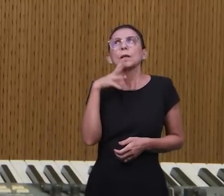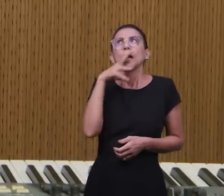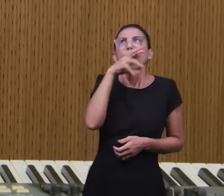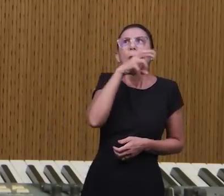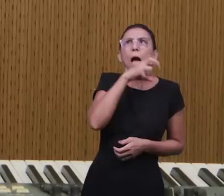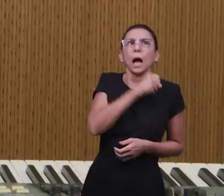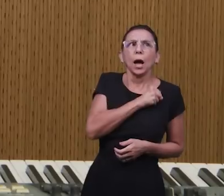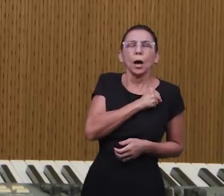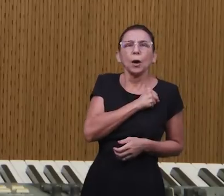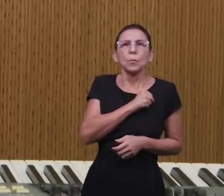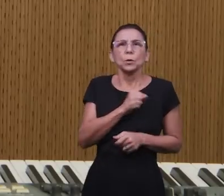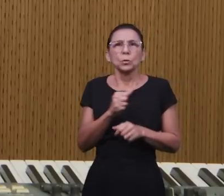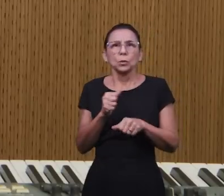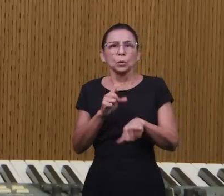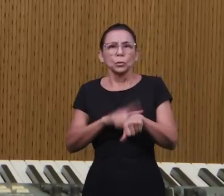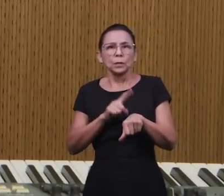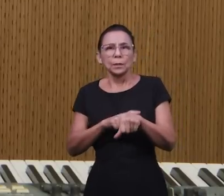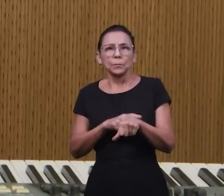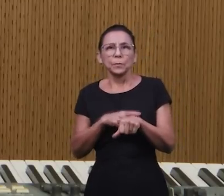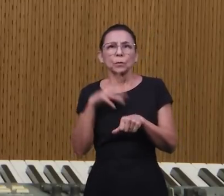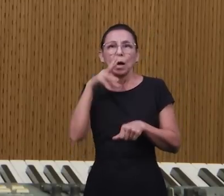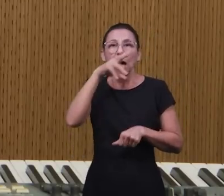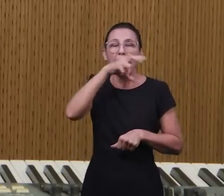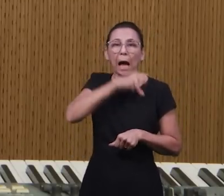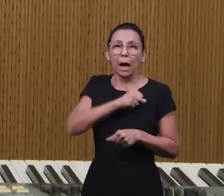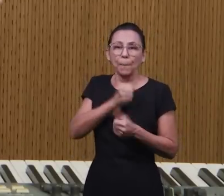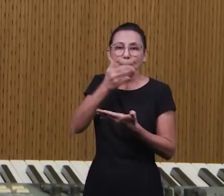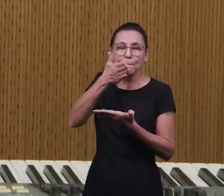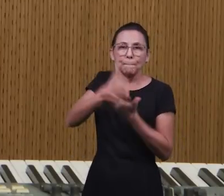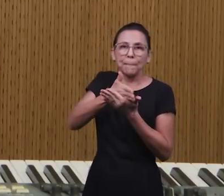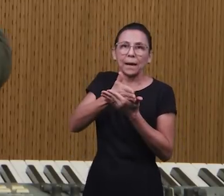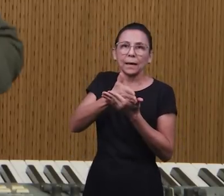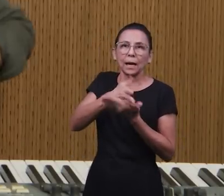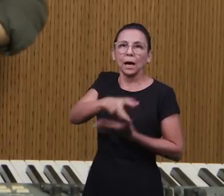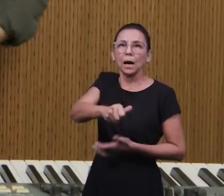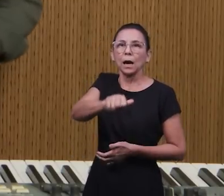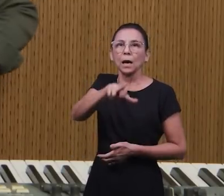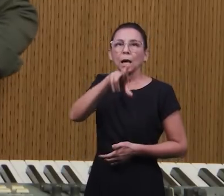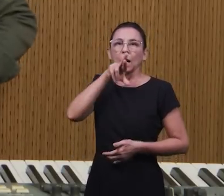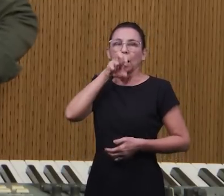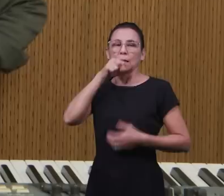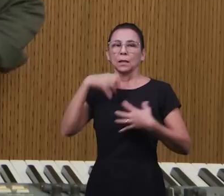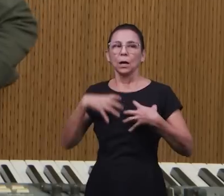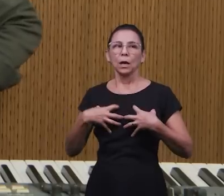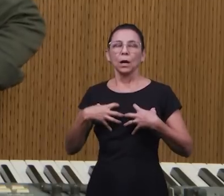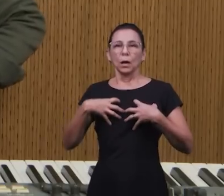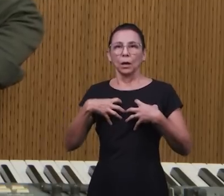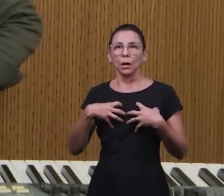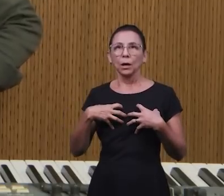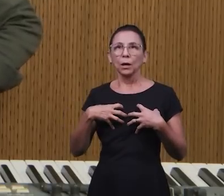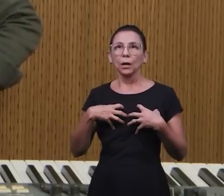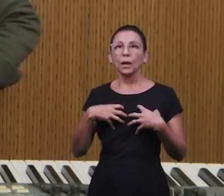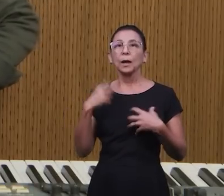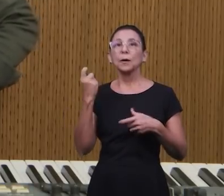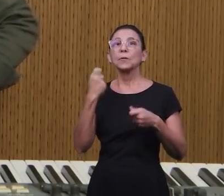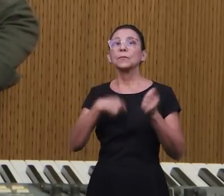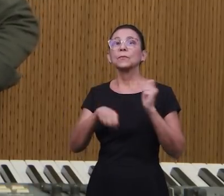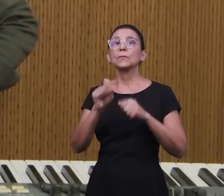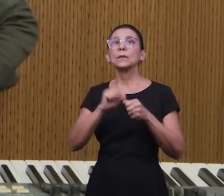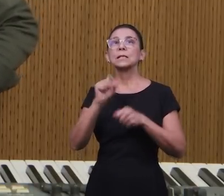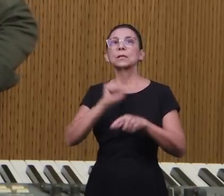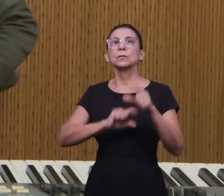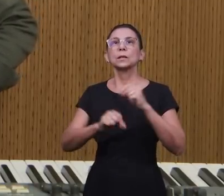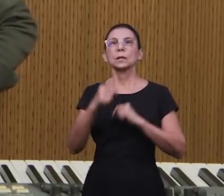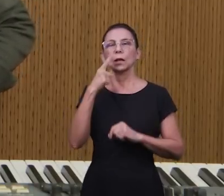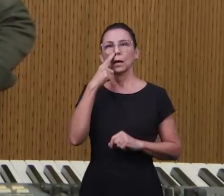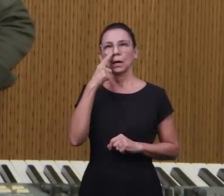curto para respirar no meio. Se nós tivermos essa situação, o que a gente precisa fazer? Respirar com o